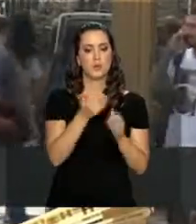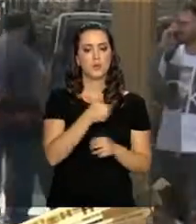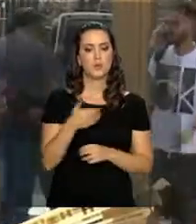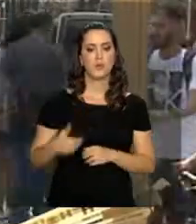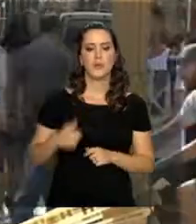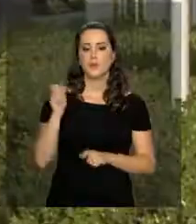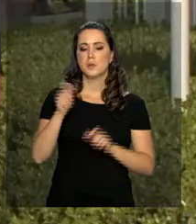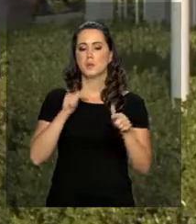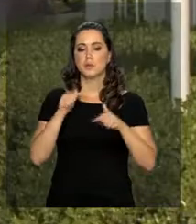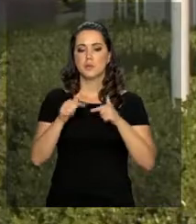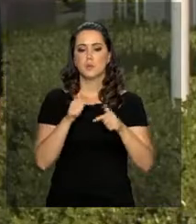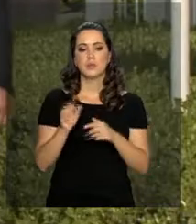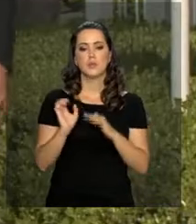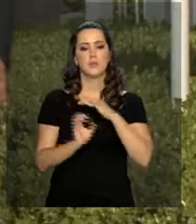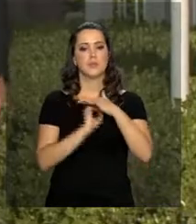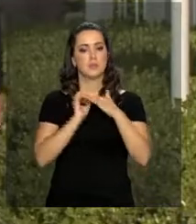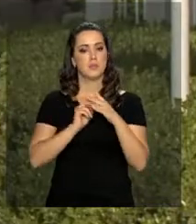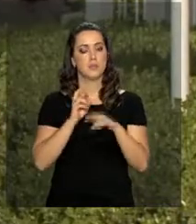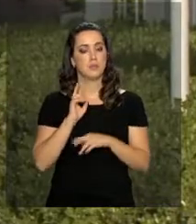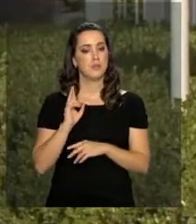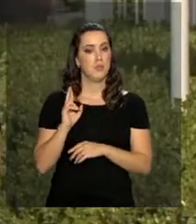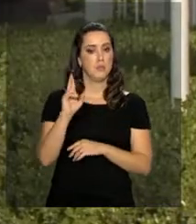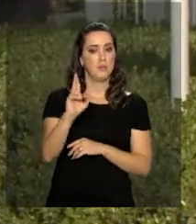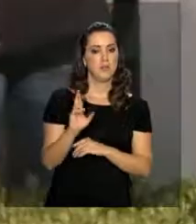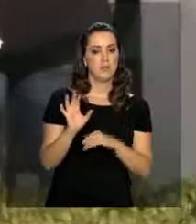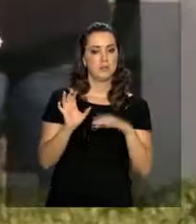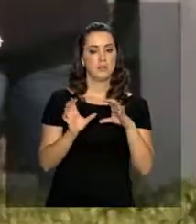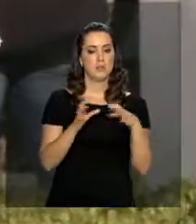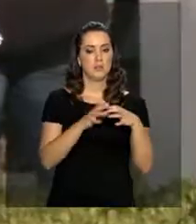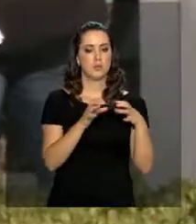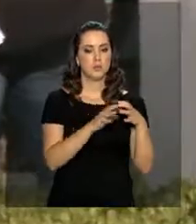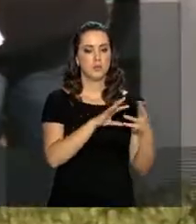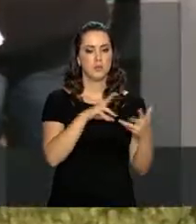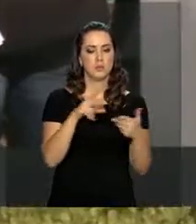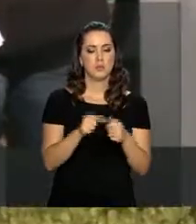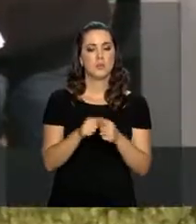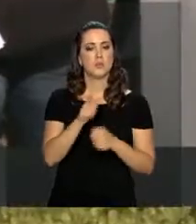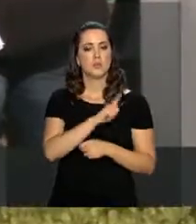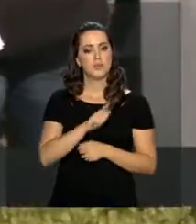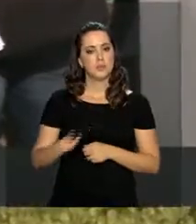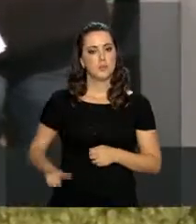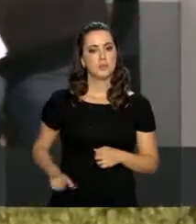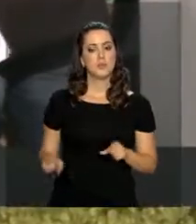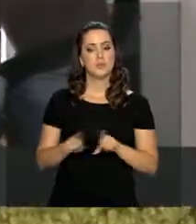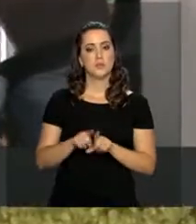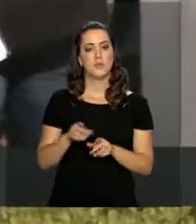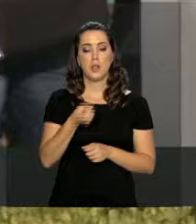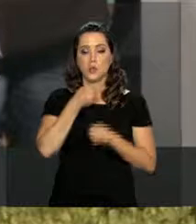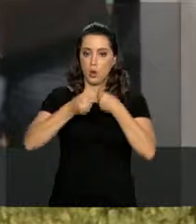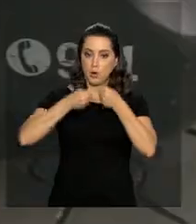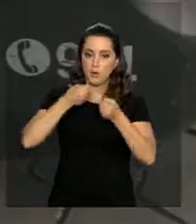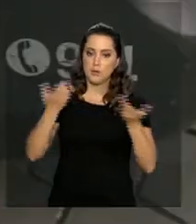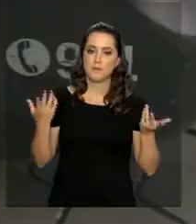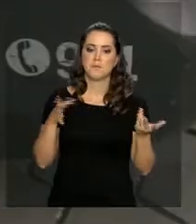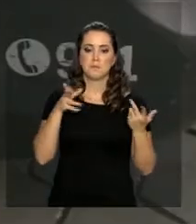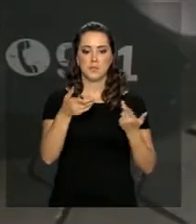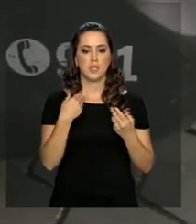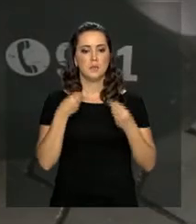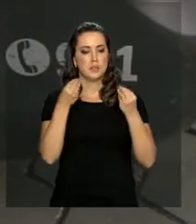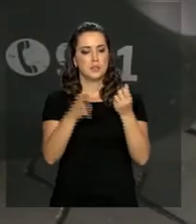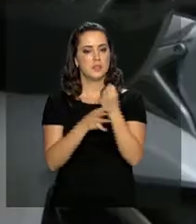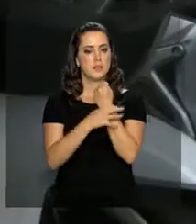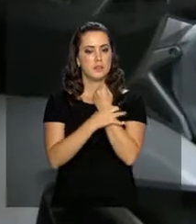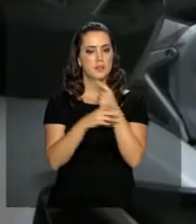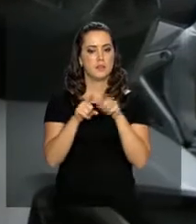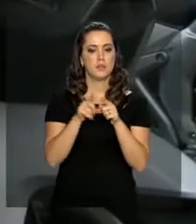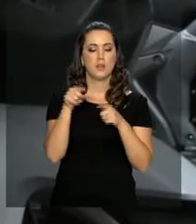funcionários empresários representantes de entidades internacionais governamentais e jornalistas para garantir